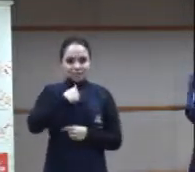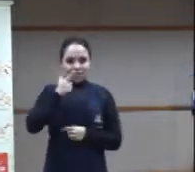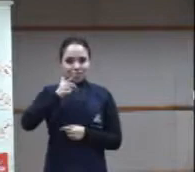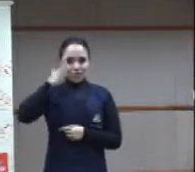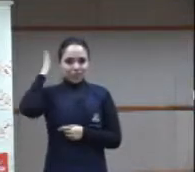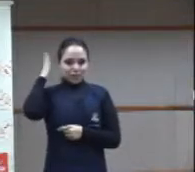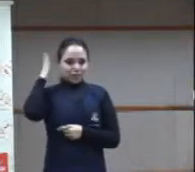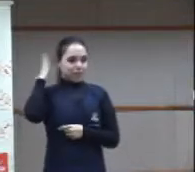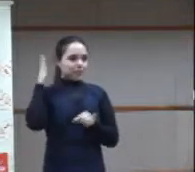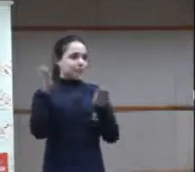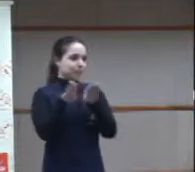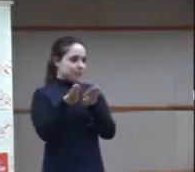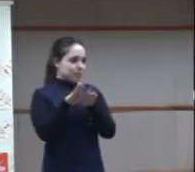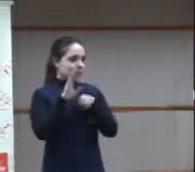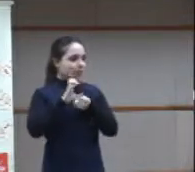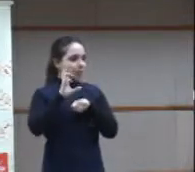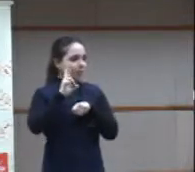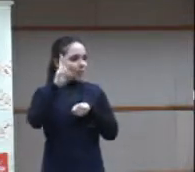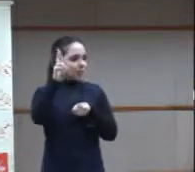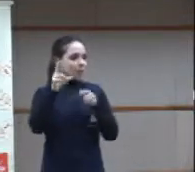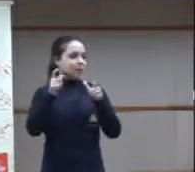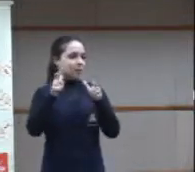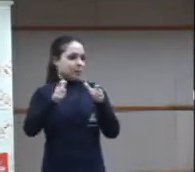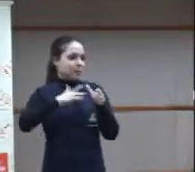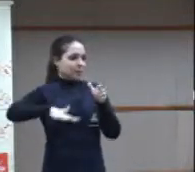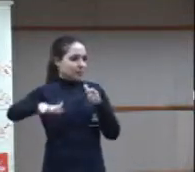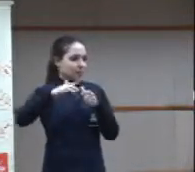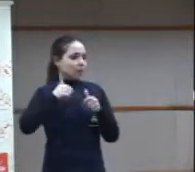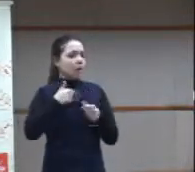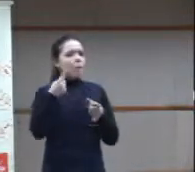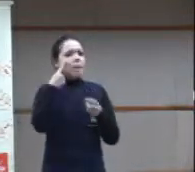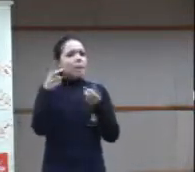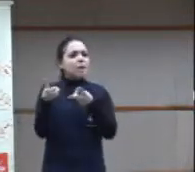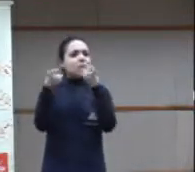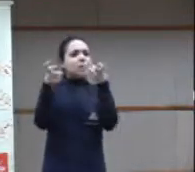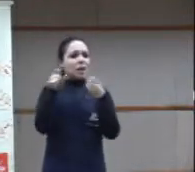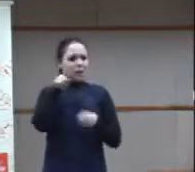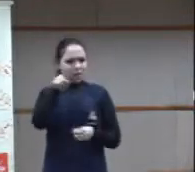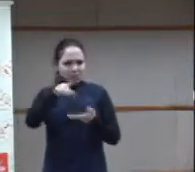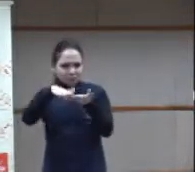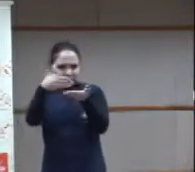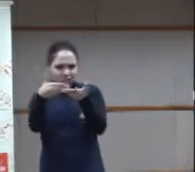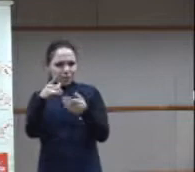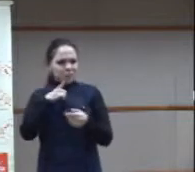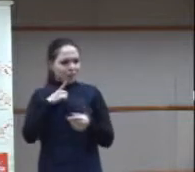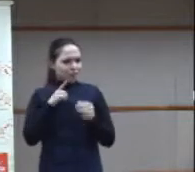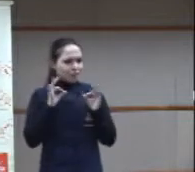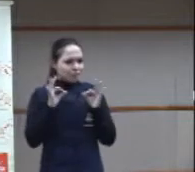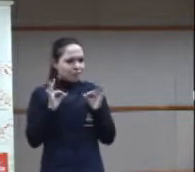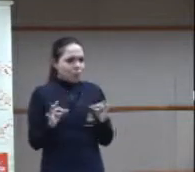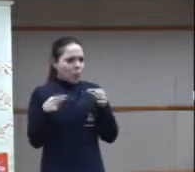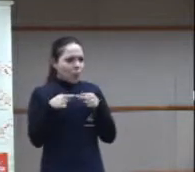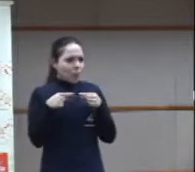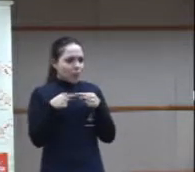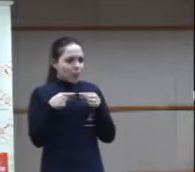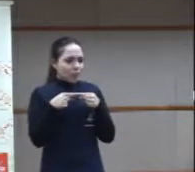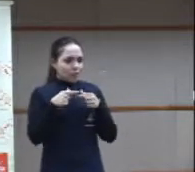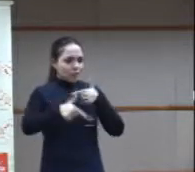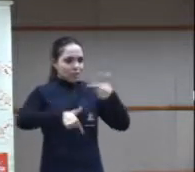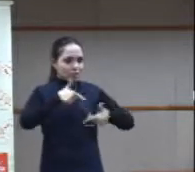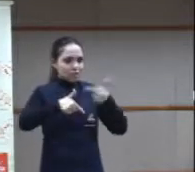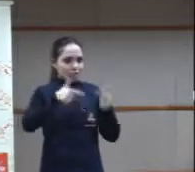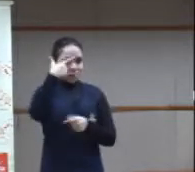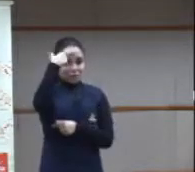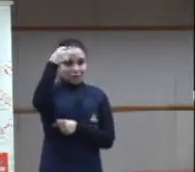pessoa como coordenador do setor, para ver se este intérprete tem um perfil para trabalhar numa instituição de ensino.